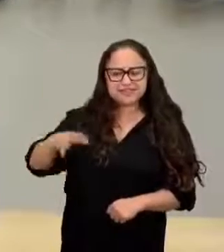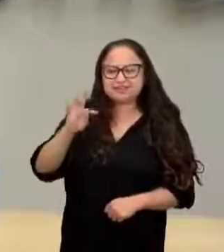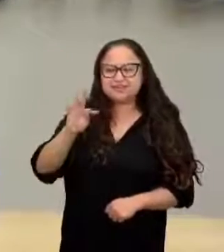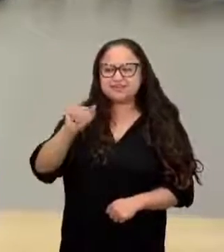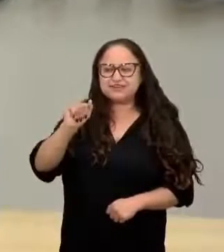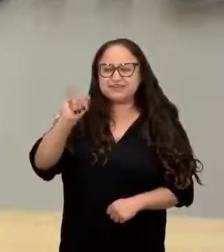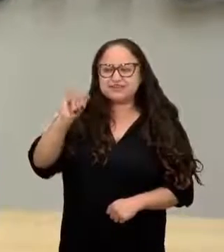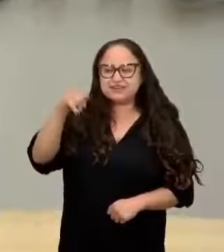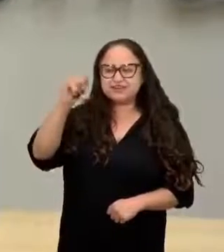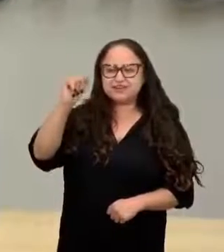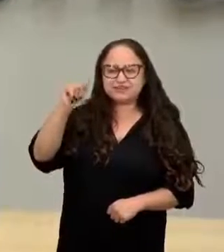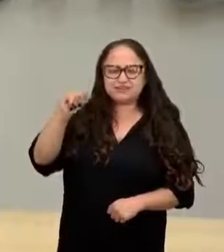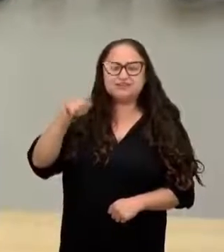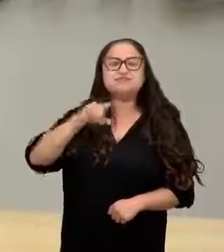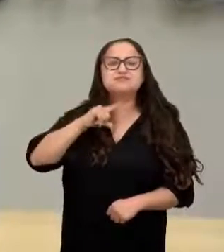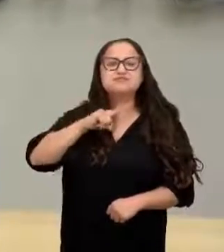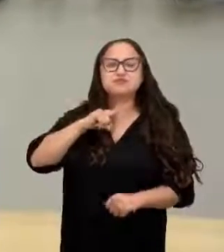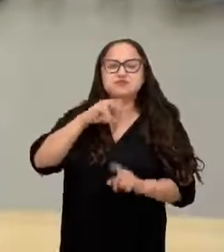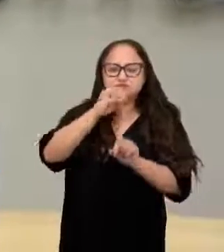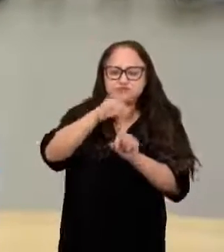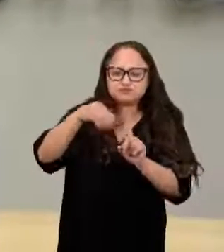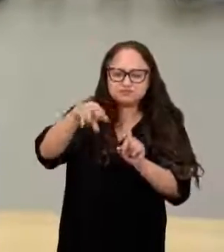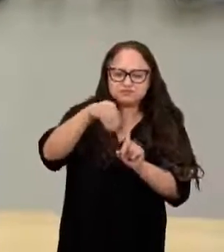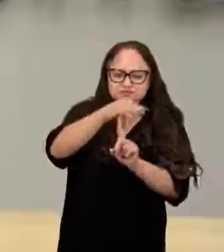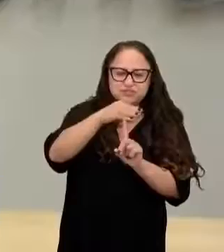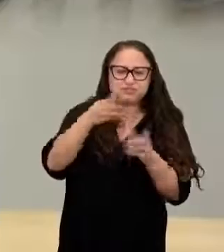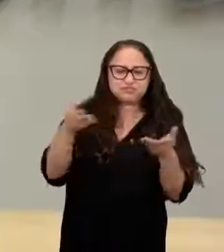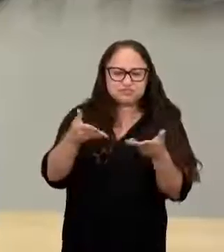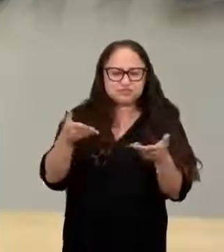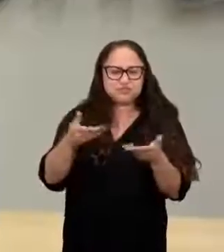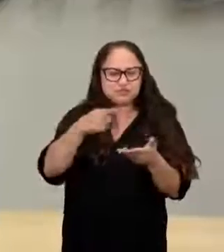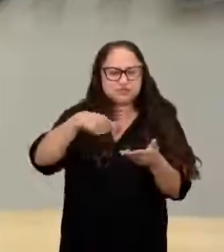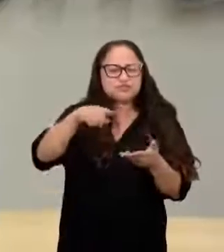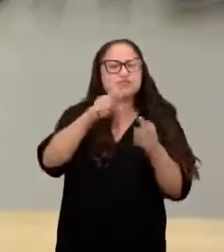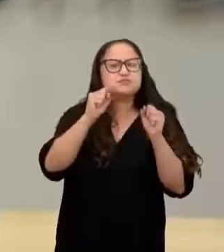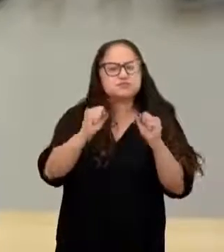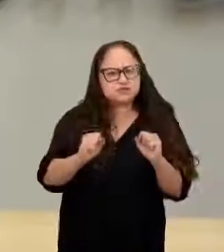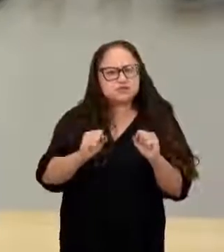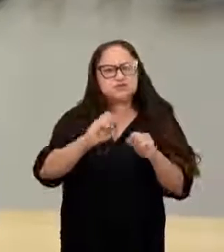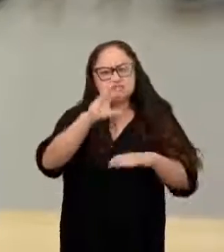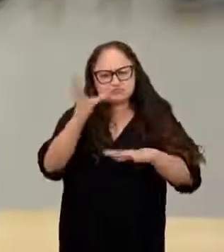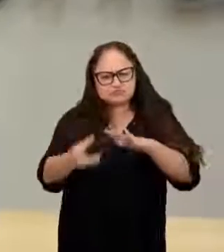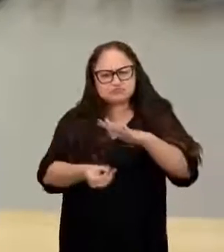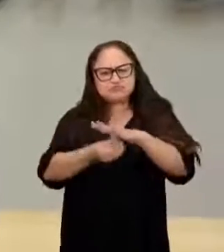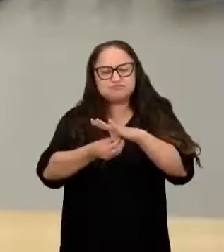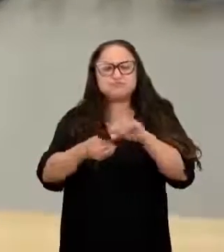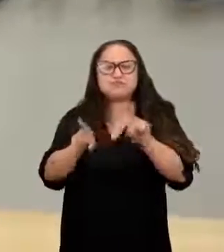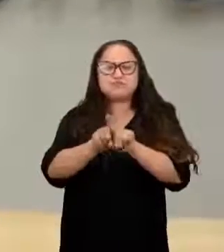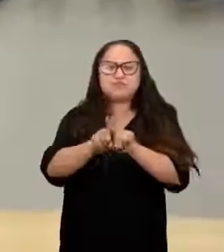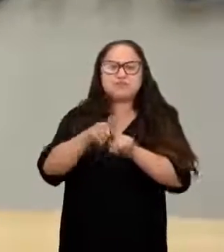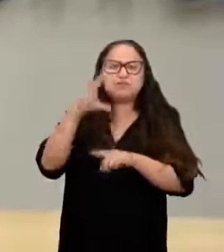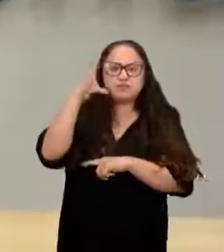de vocês aí no chat. Vocês também podem acompanhar o esporte das nossas aulas no nosso Instagram, Língua Portuguesa,